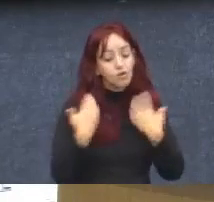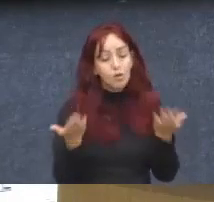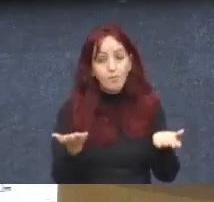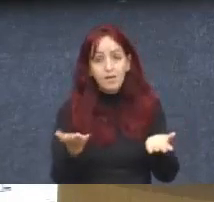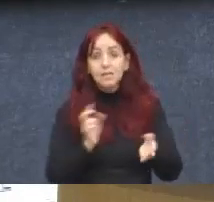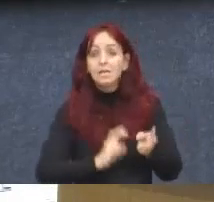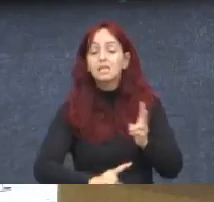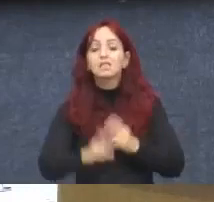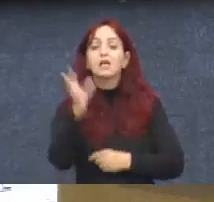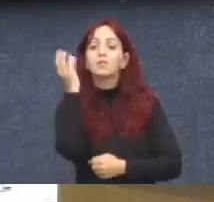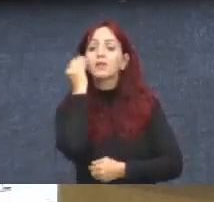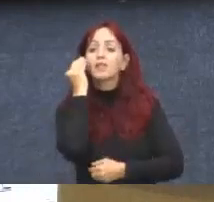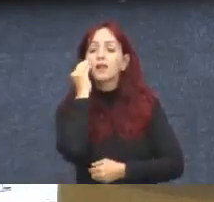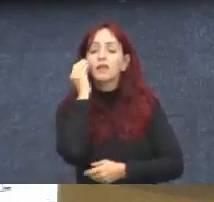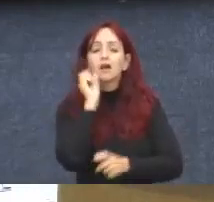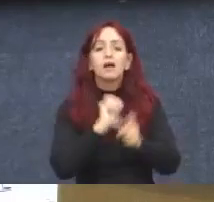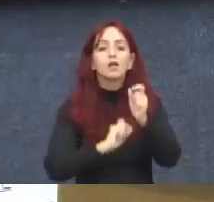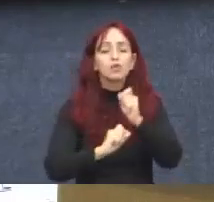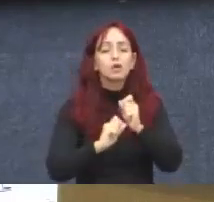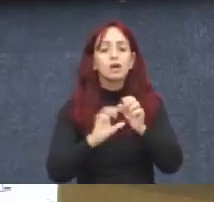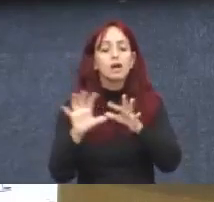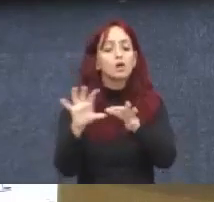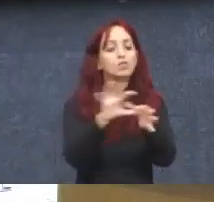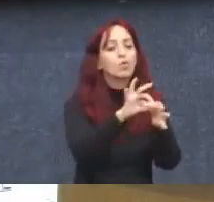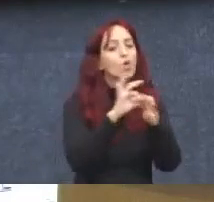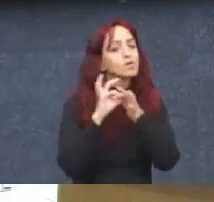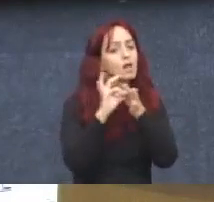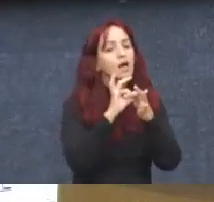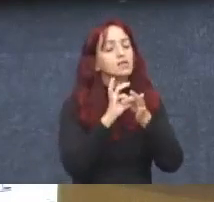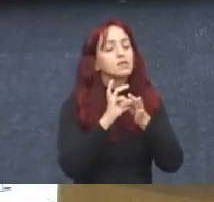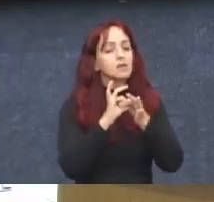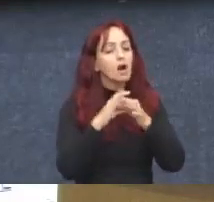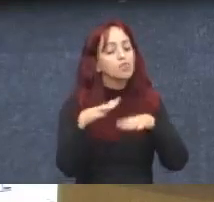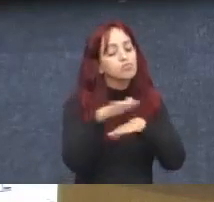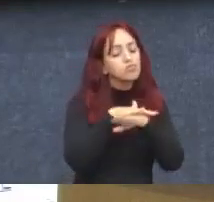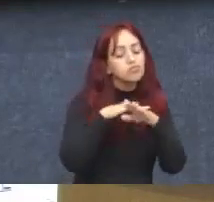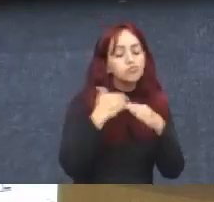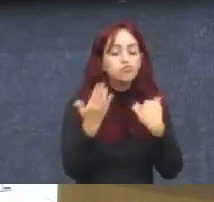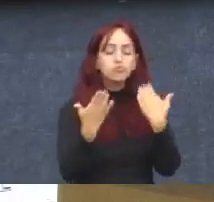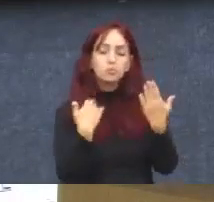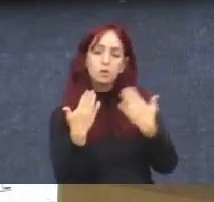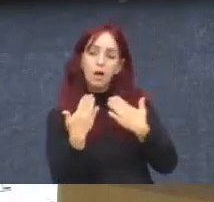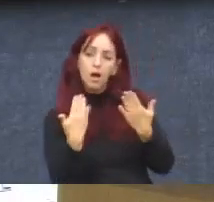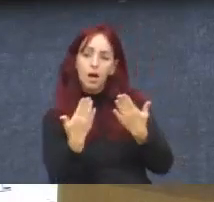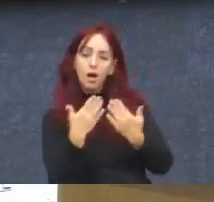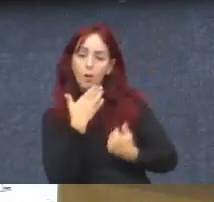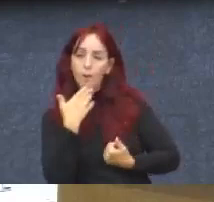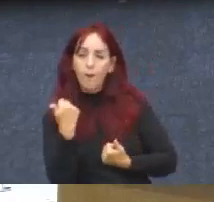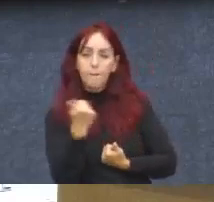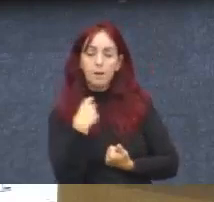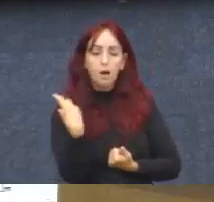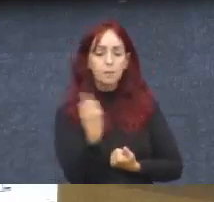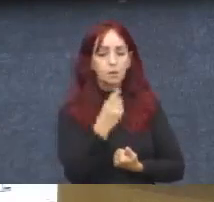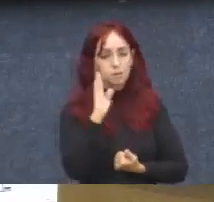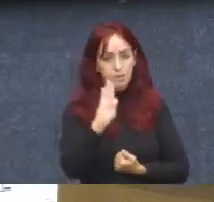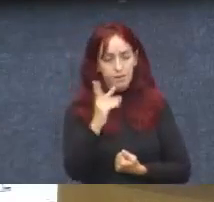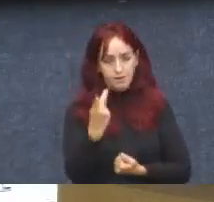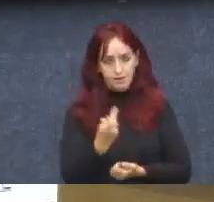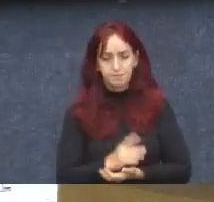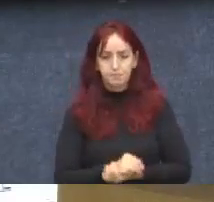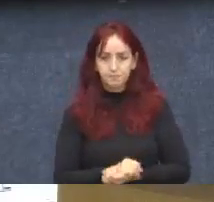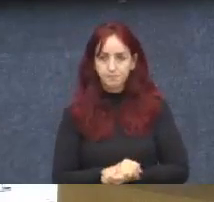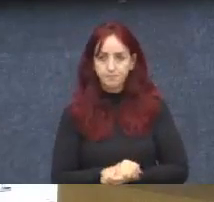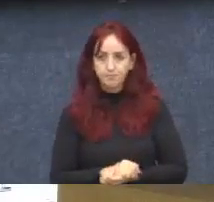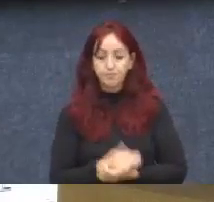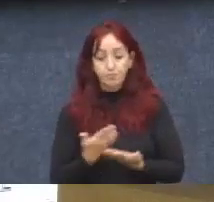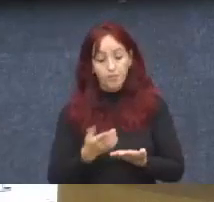sempre tentando buscar a conciliação, o diálogo, sobretudo o melhor para a nossa cidade de Belo Horizonte.